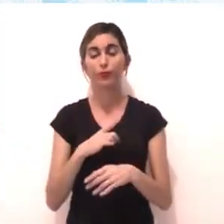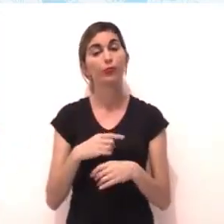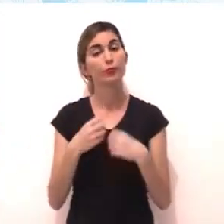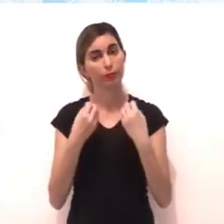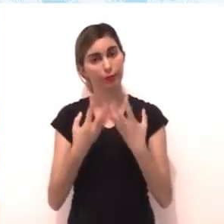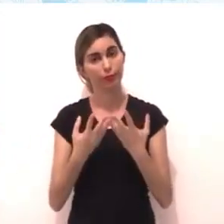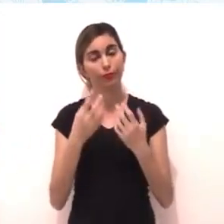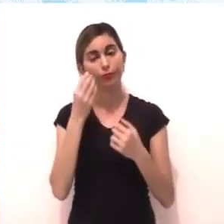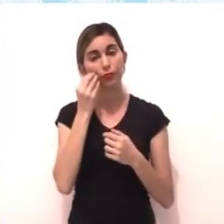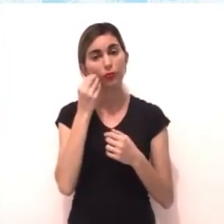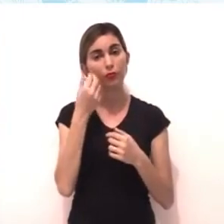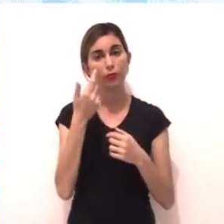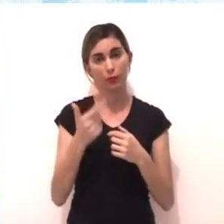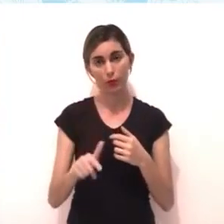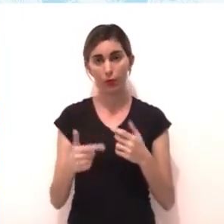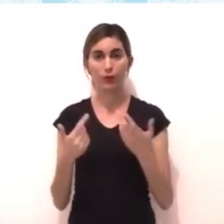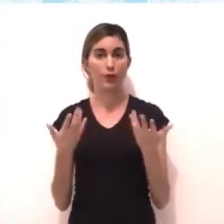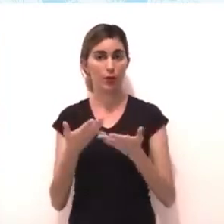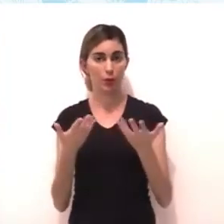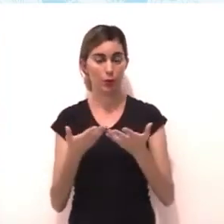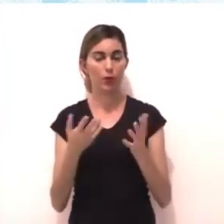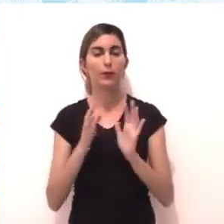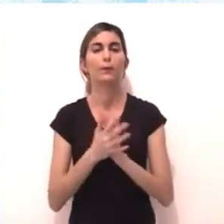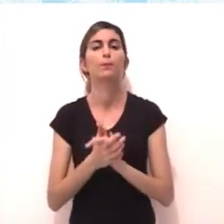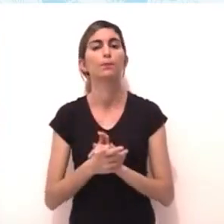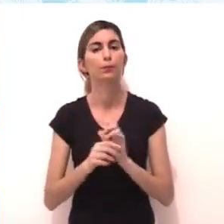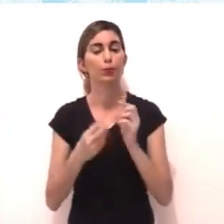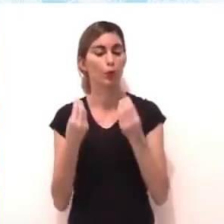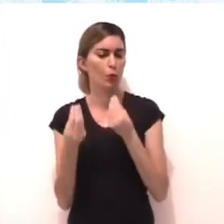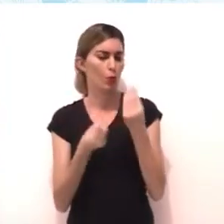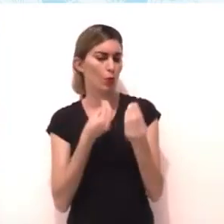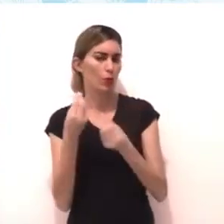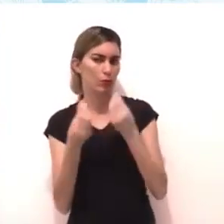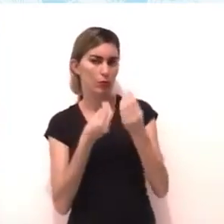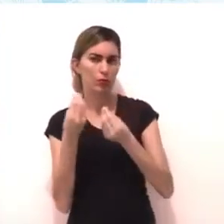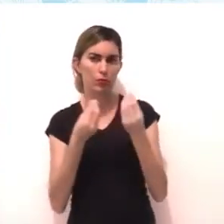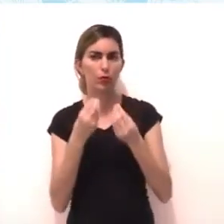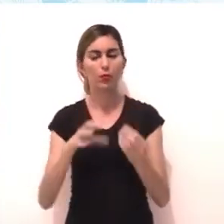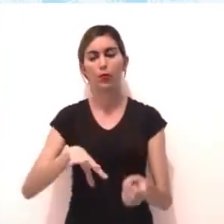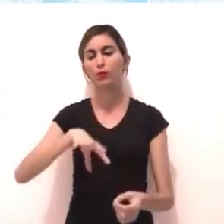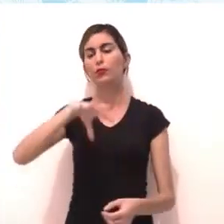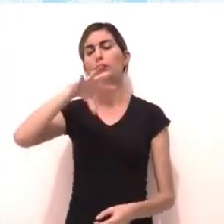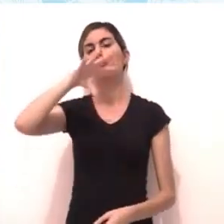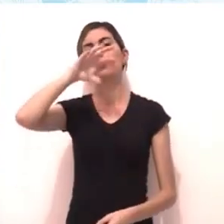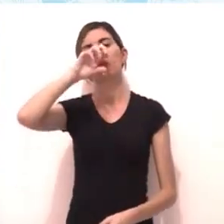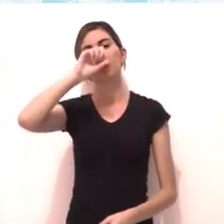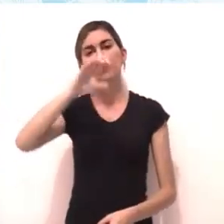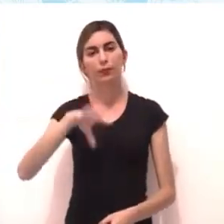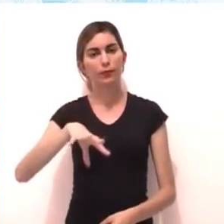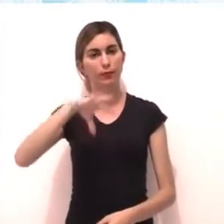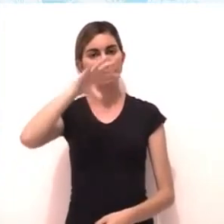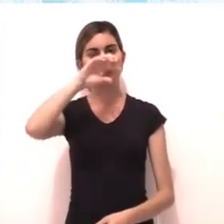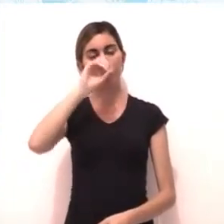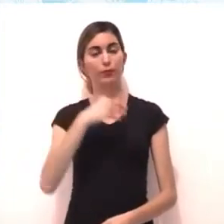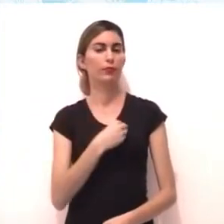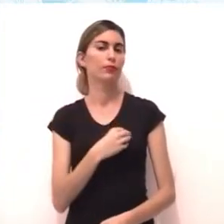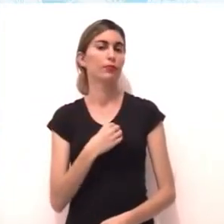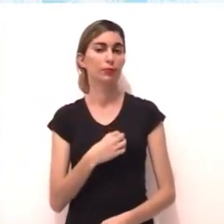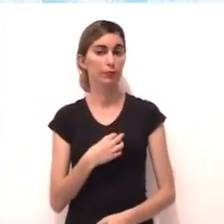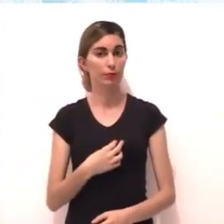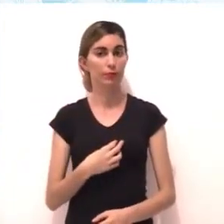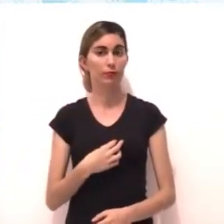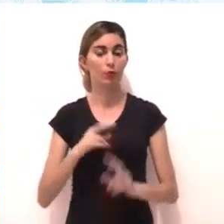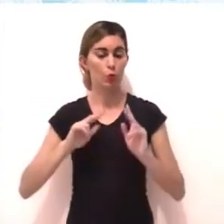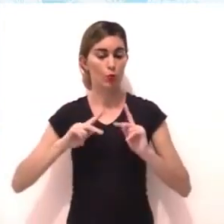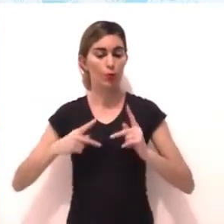Bom, nós vamos ver agora um pouco de como é que funciona a respiração nos seres vivos. Nos